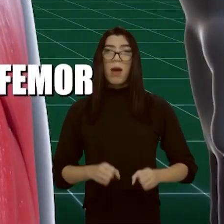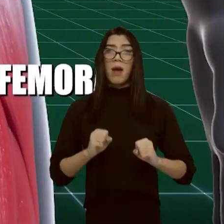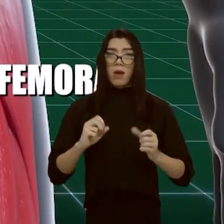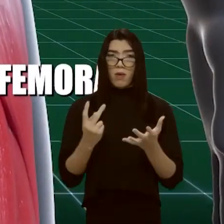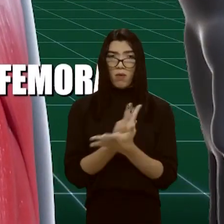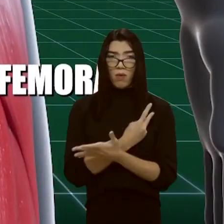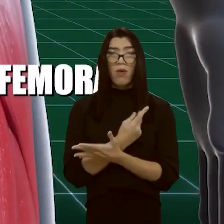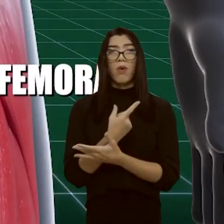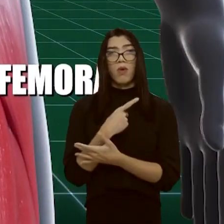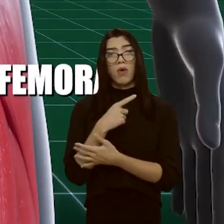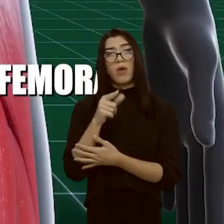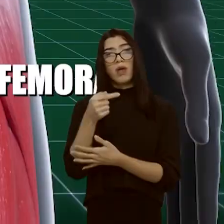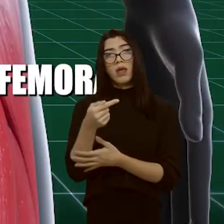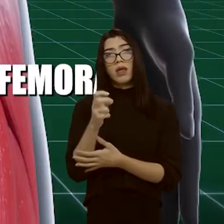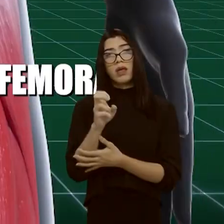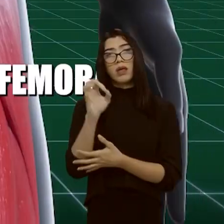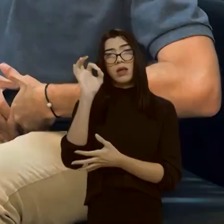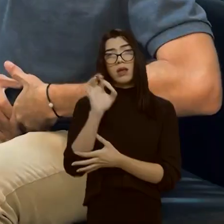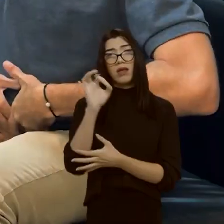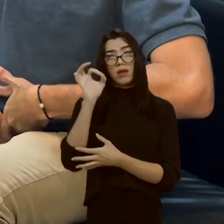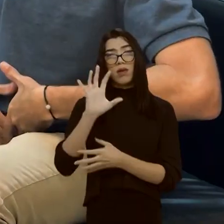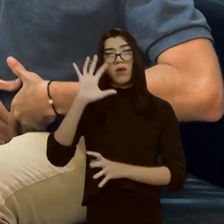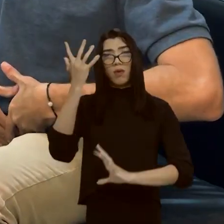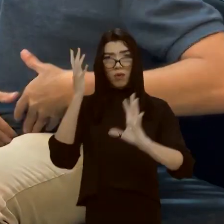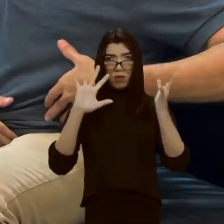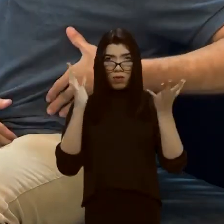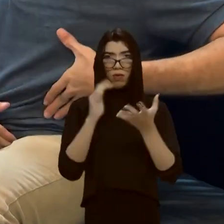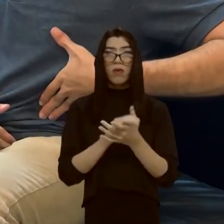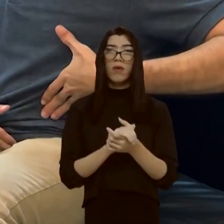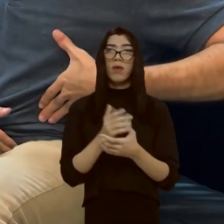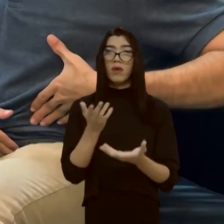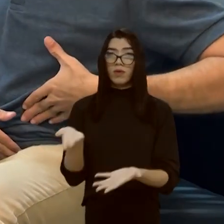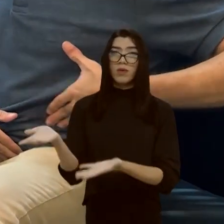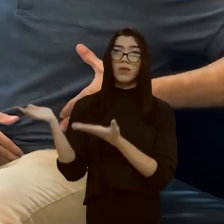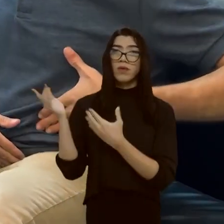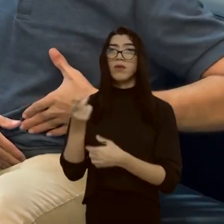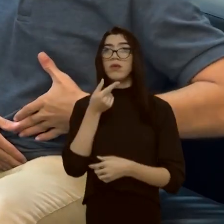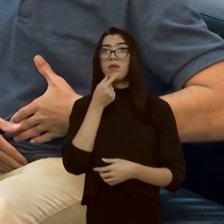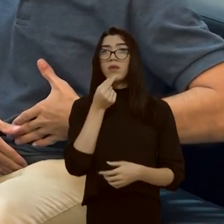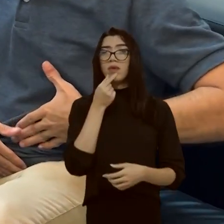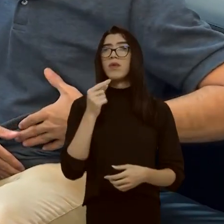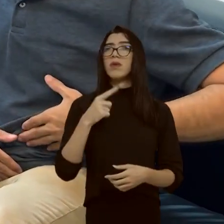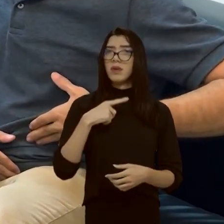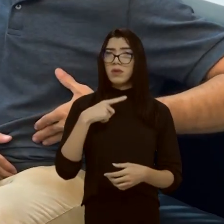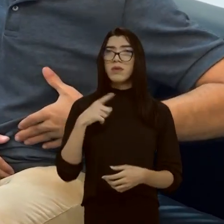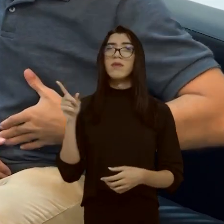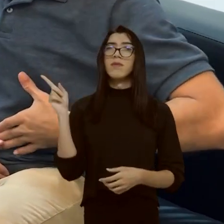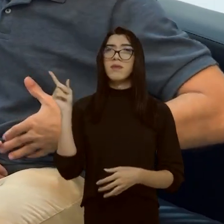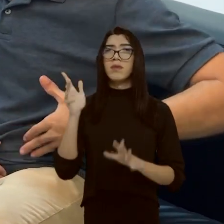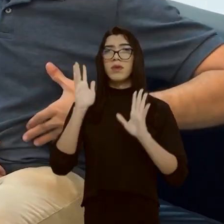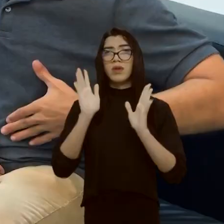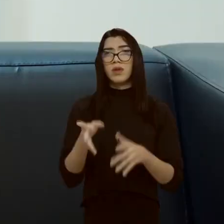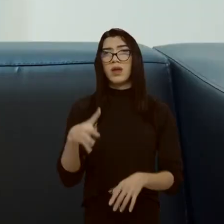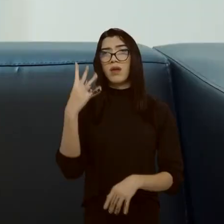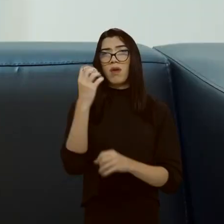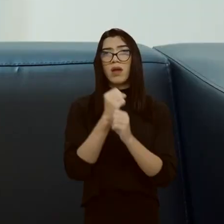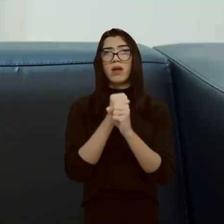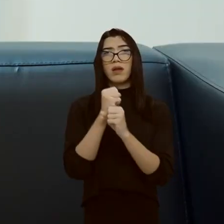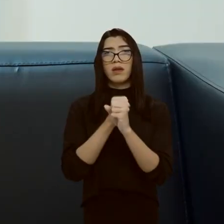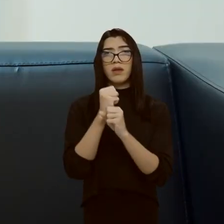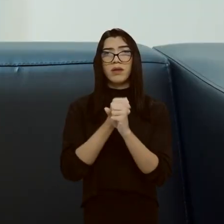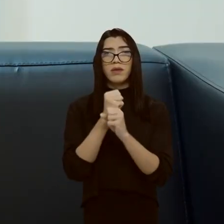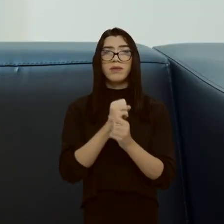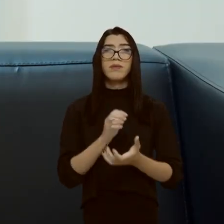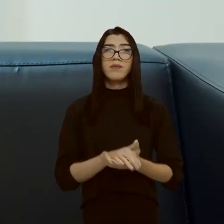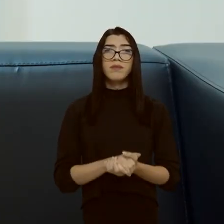aproximadamente 75% dos casos. O Edson convive com uma hérnia desse tipo há pelo menos 4 anos. Ela aparece